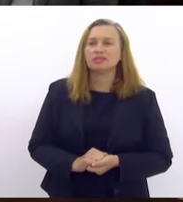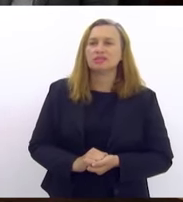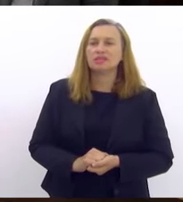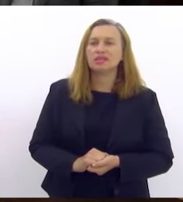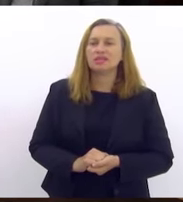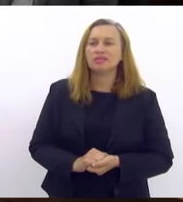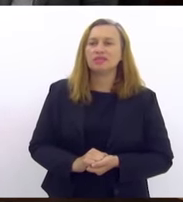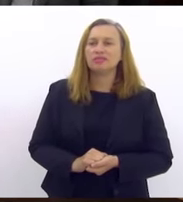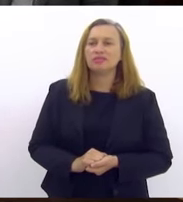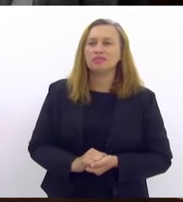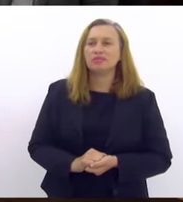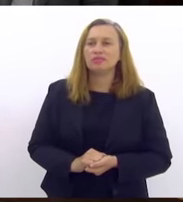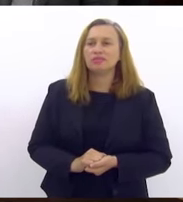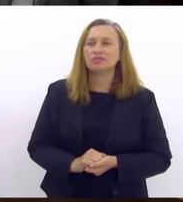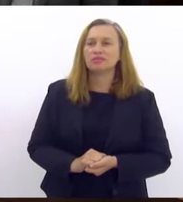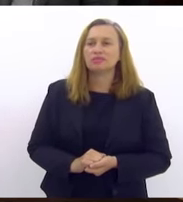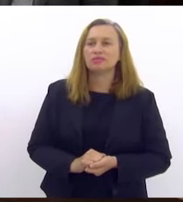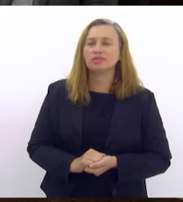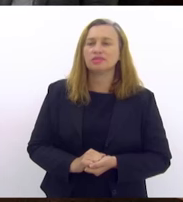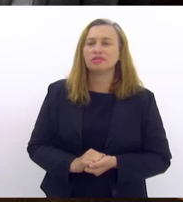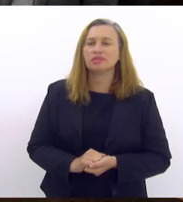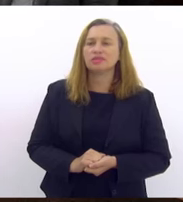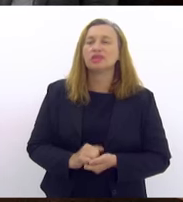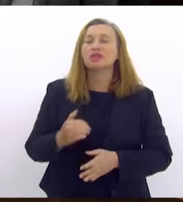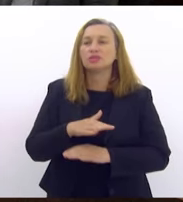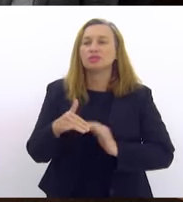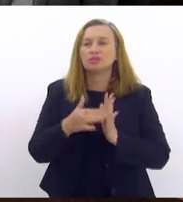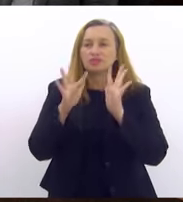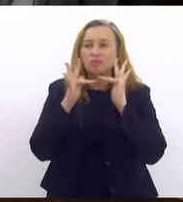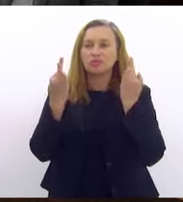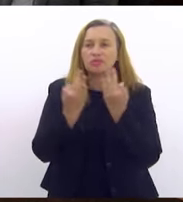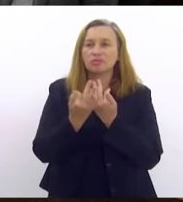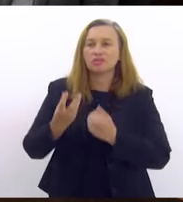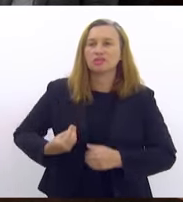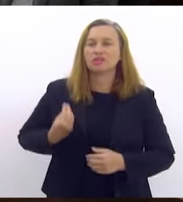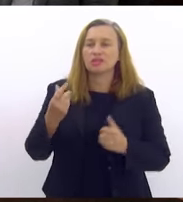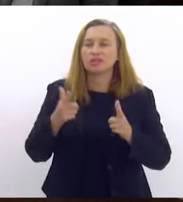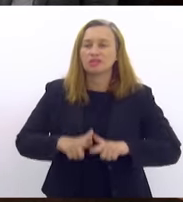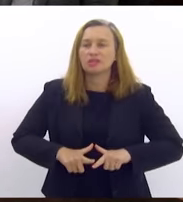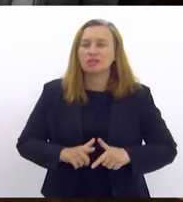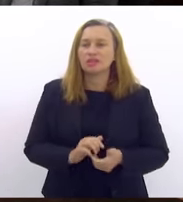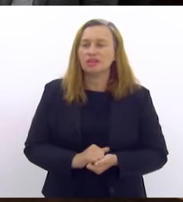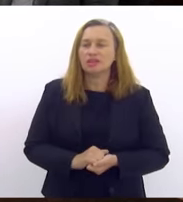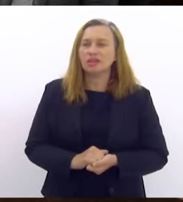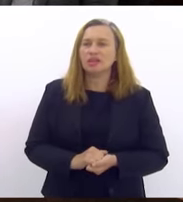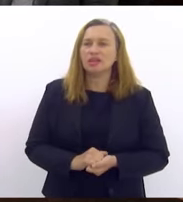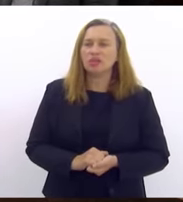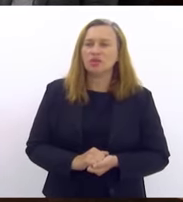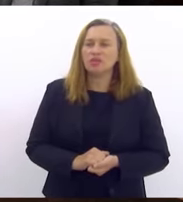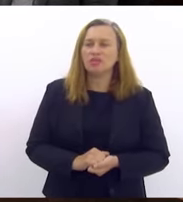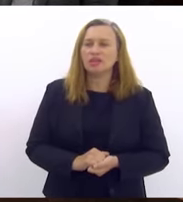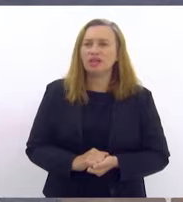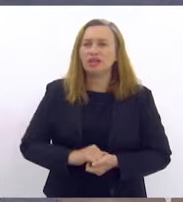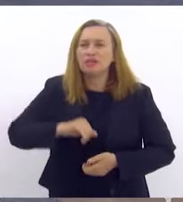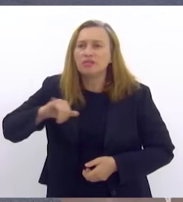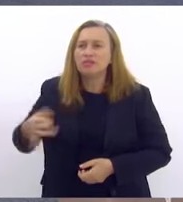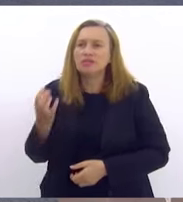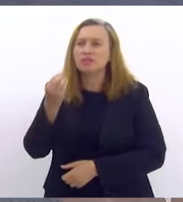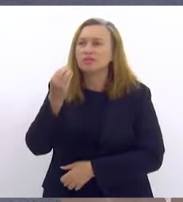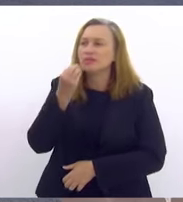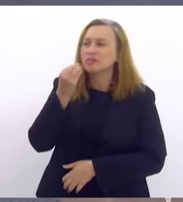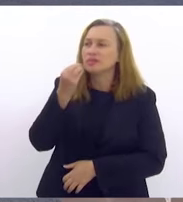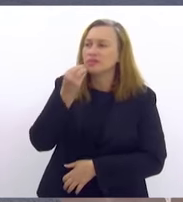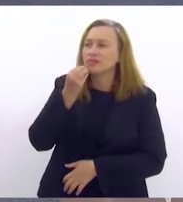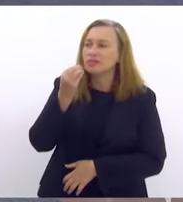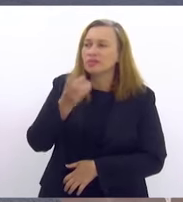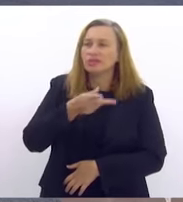arruma minha gravata e toda a minha família que tá aqui eh eu vou aproveitar essa oportunidade para